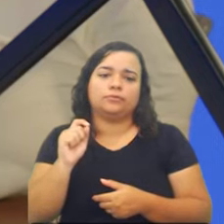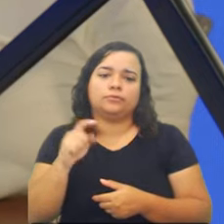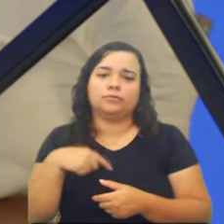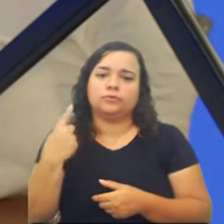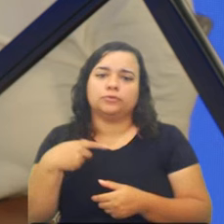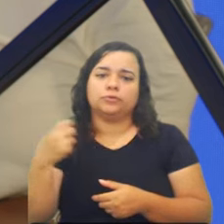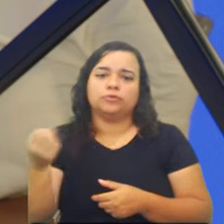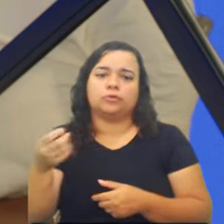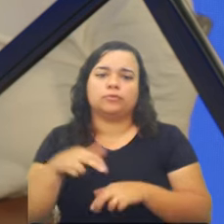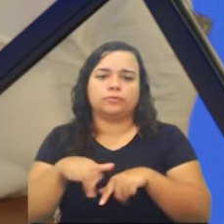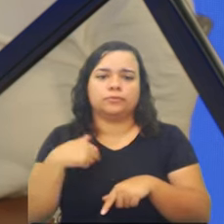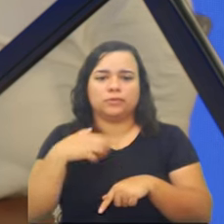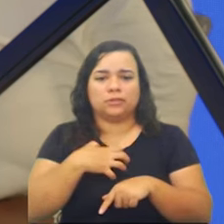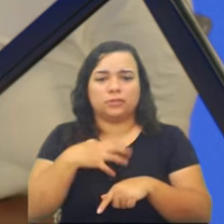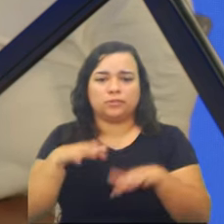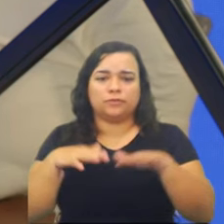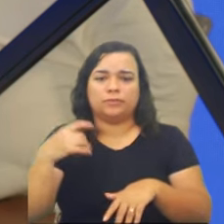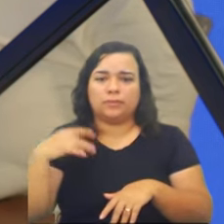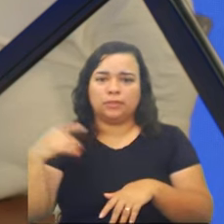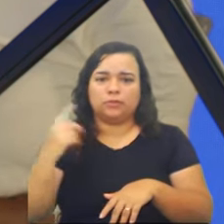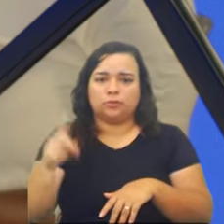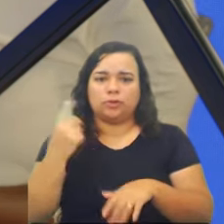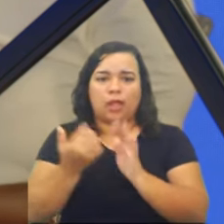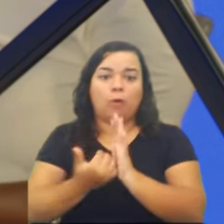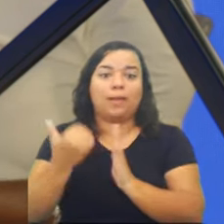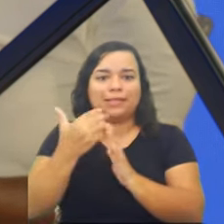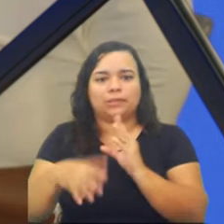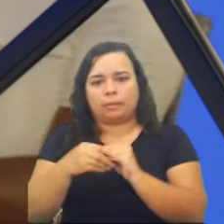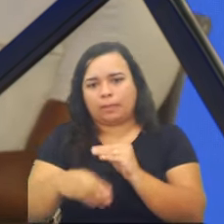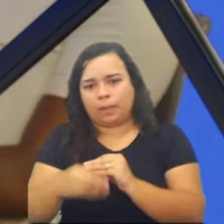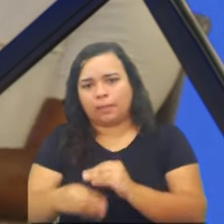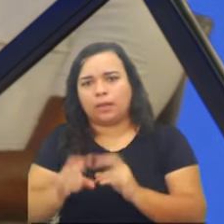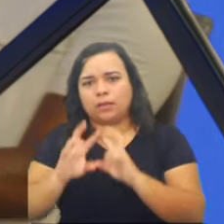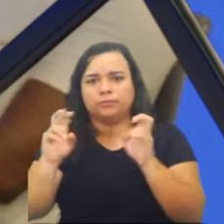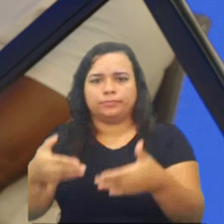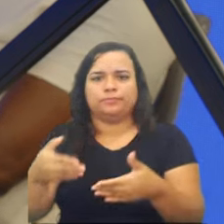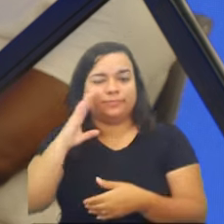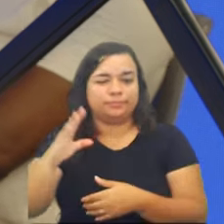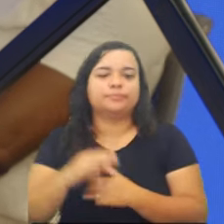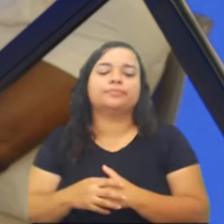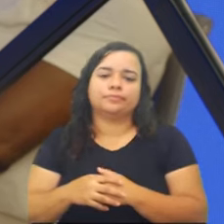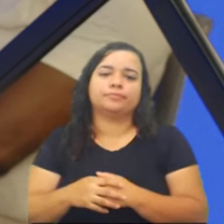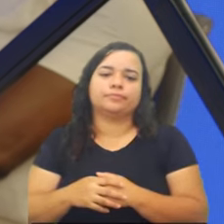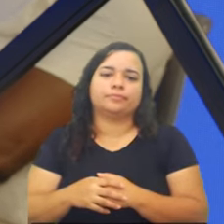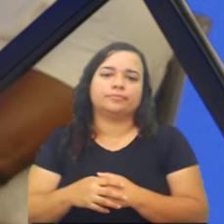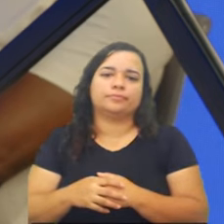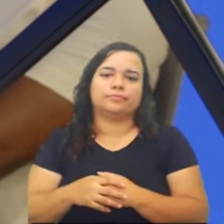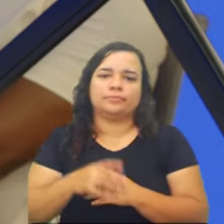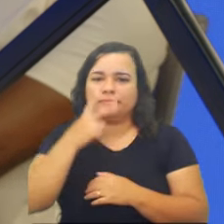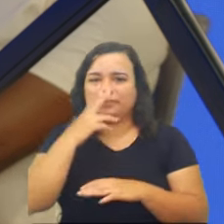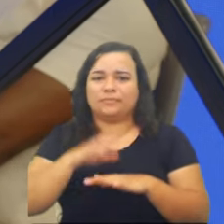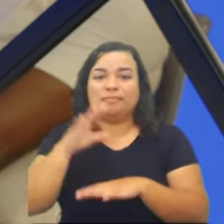eh a gente não eu eu eu fico com medo quando a gente aumenta Principalmente nesse tema eh